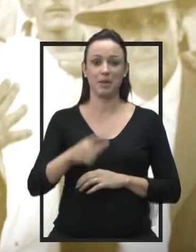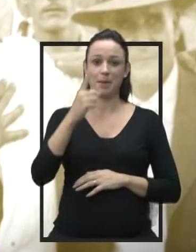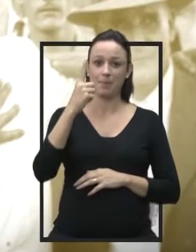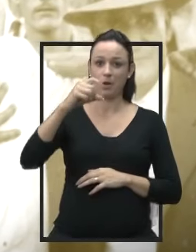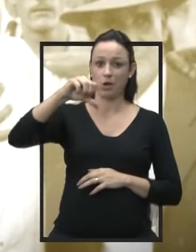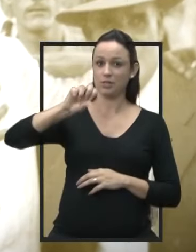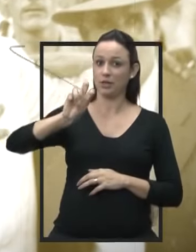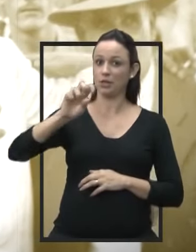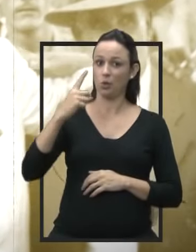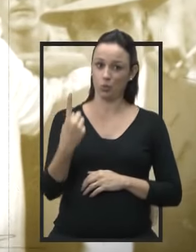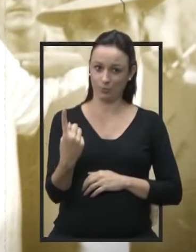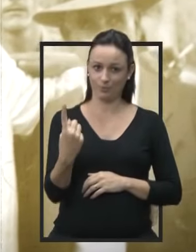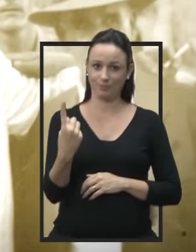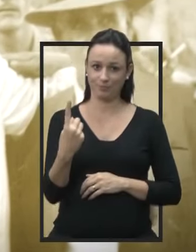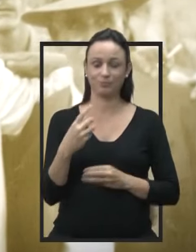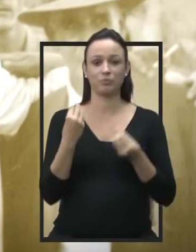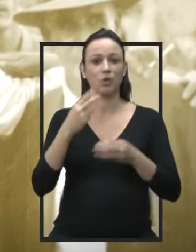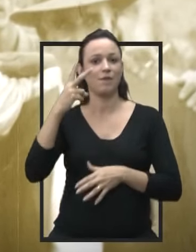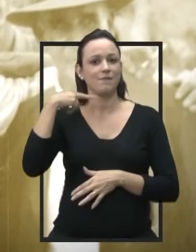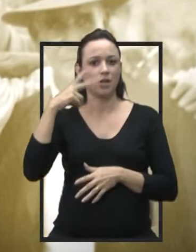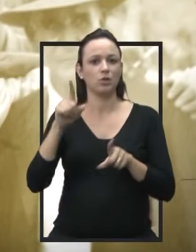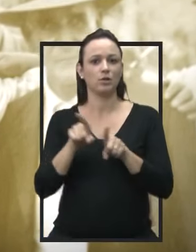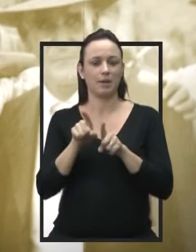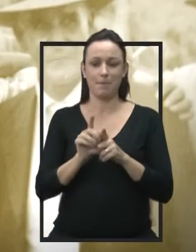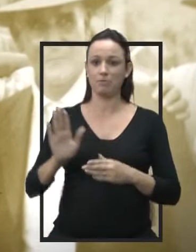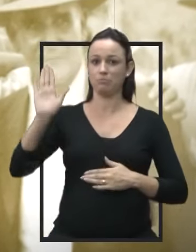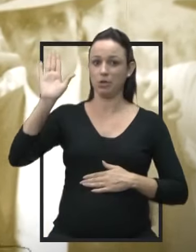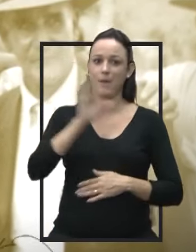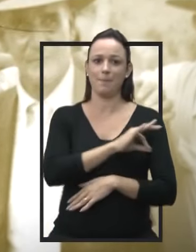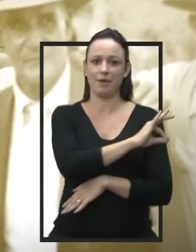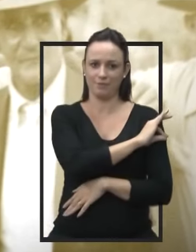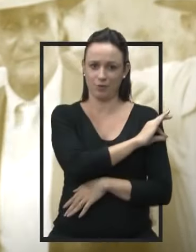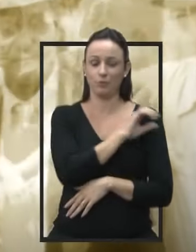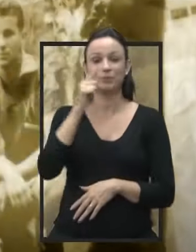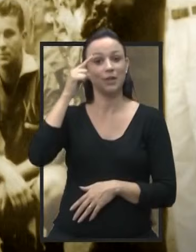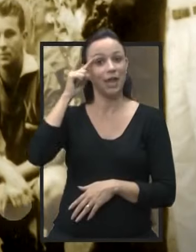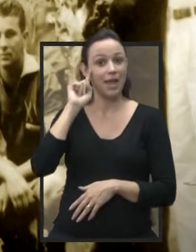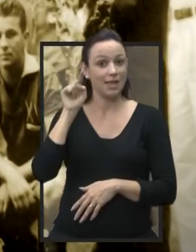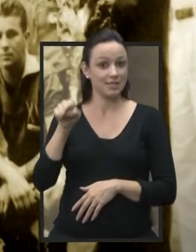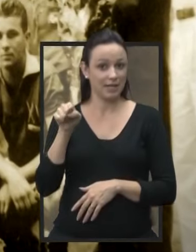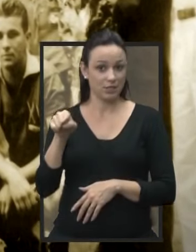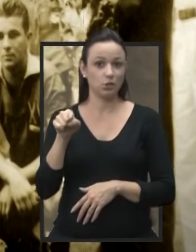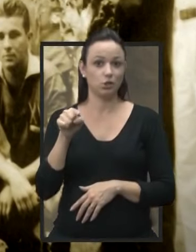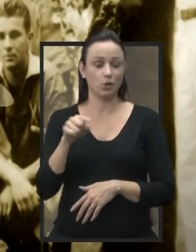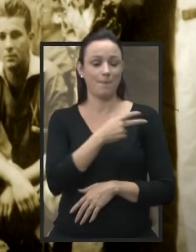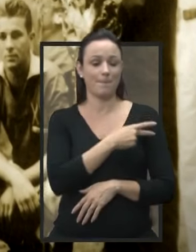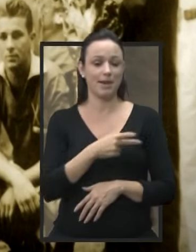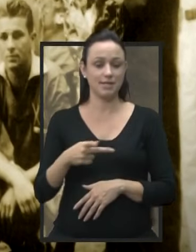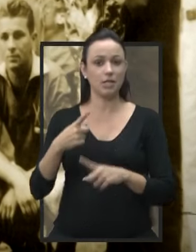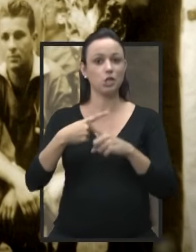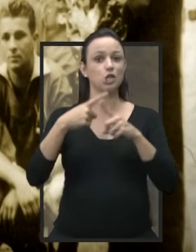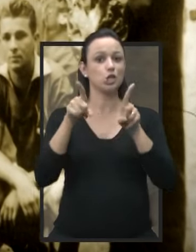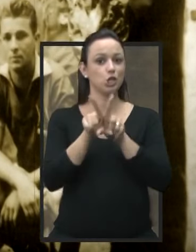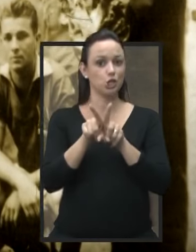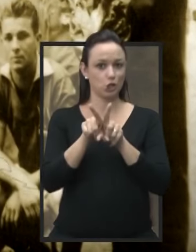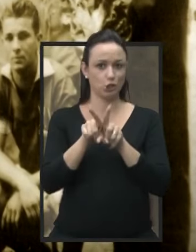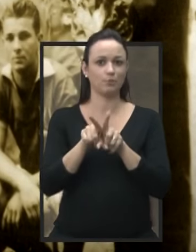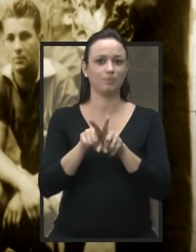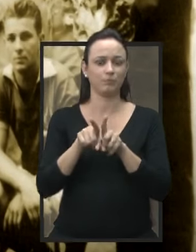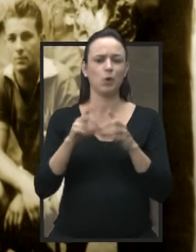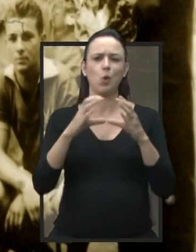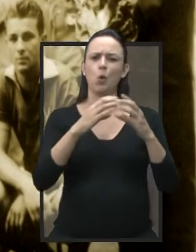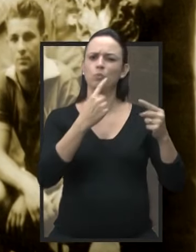Em 1951, enquanto vereador e candidato a prefeito, Zezinho Magalhães se tornou presidente do 15 de Jaú,